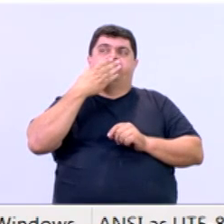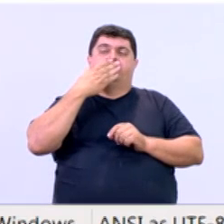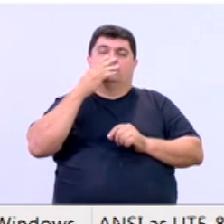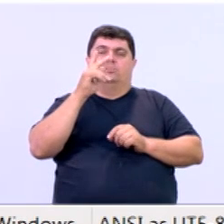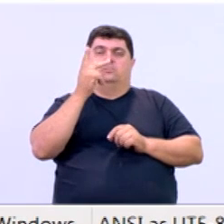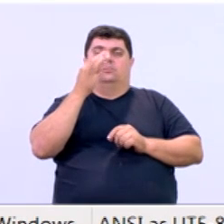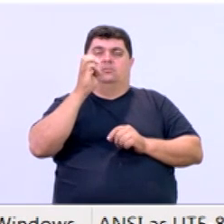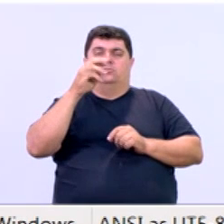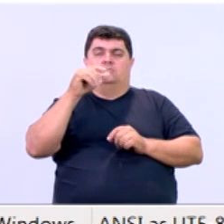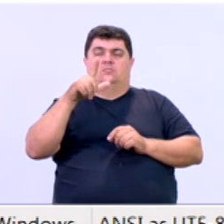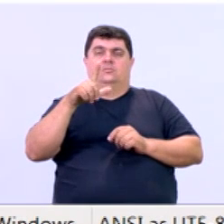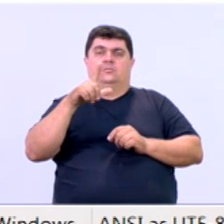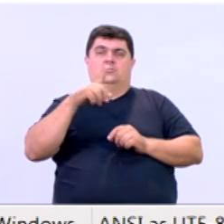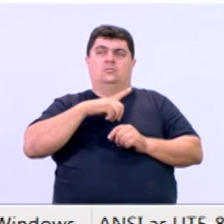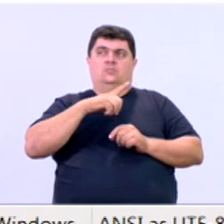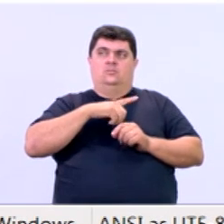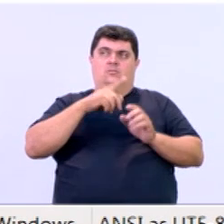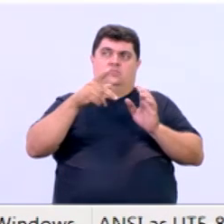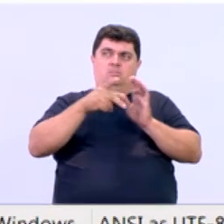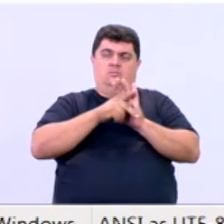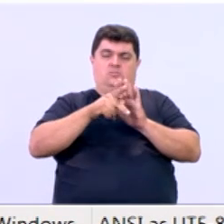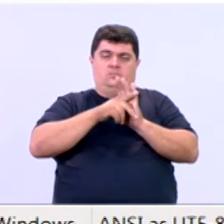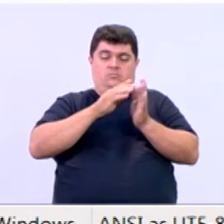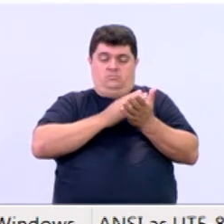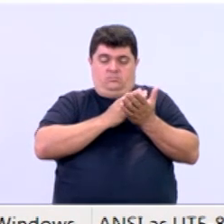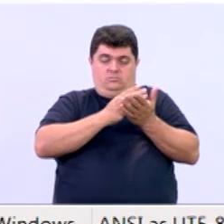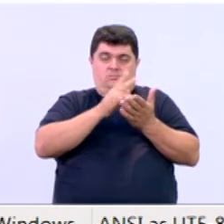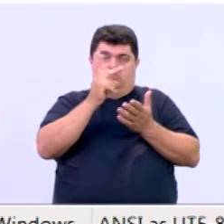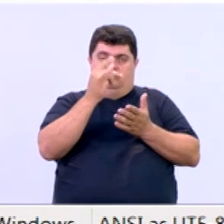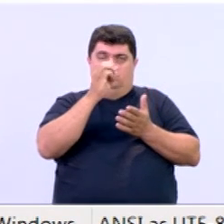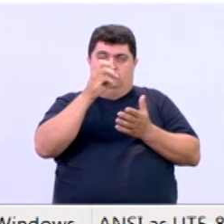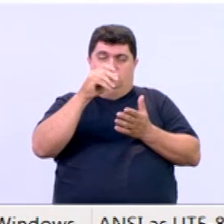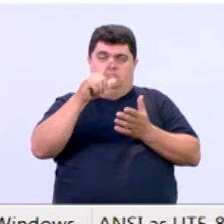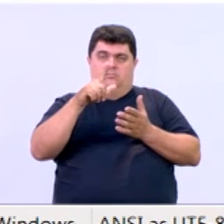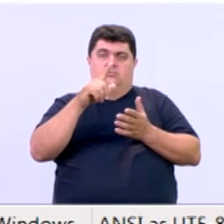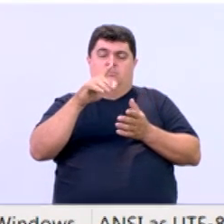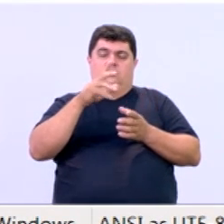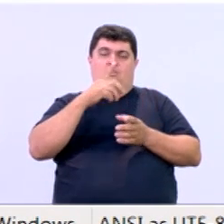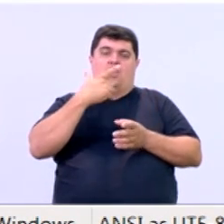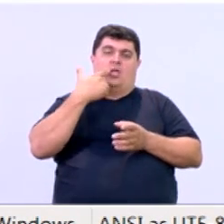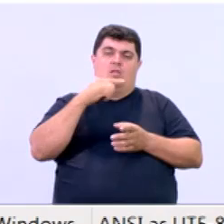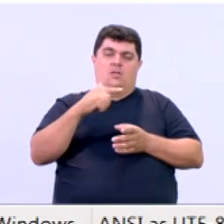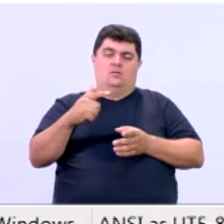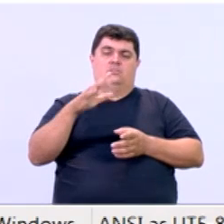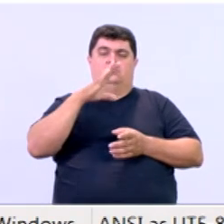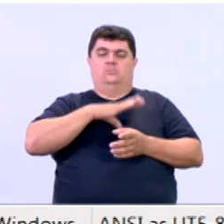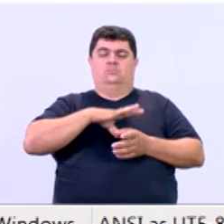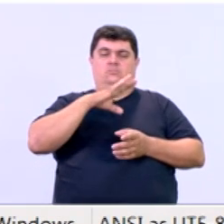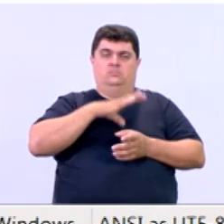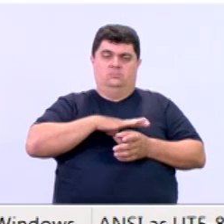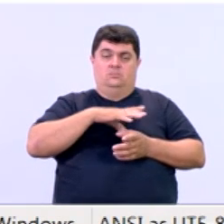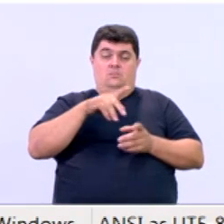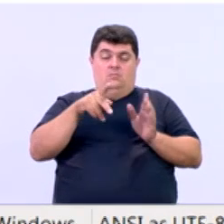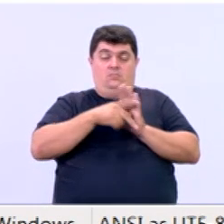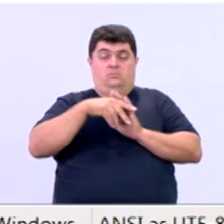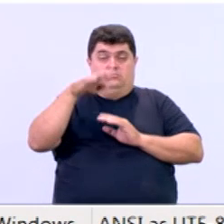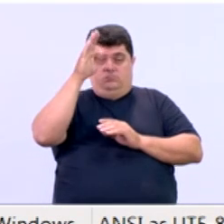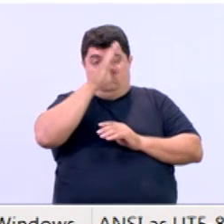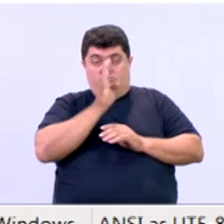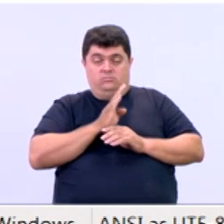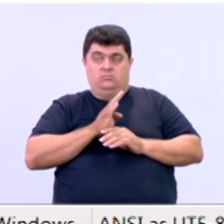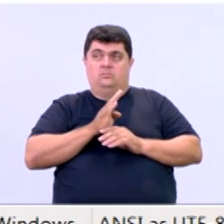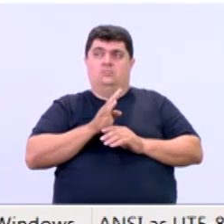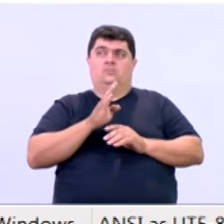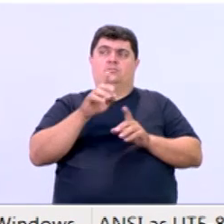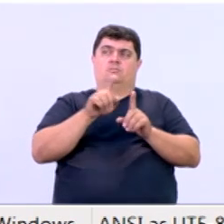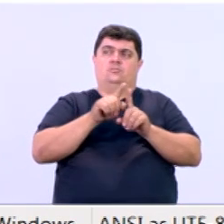HTML, o HTML propriamente dito, começando aqui, falando que está sendo escrito em português do Brasil,